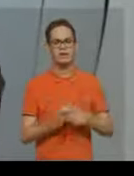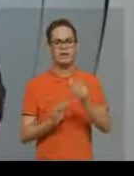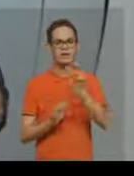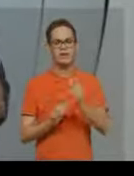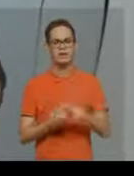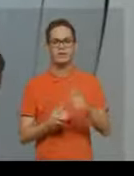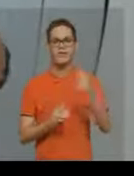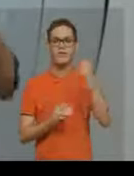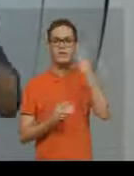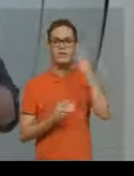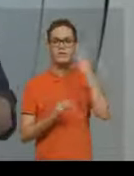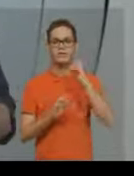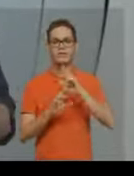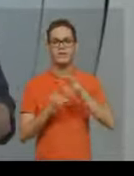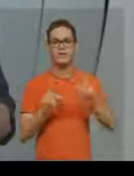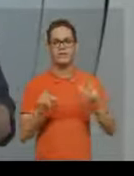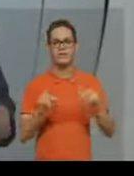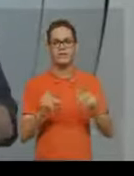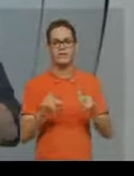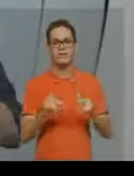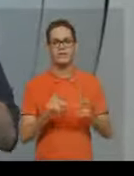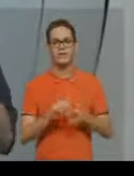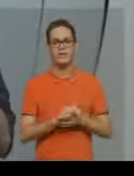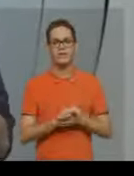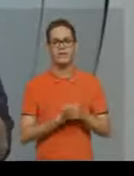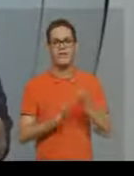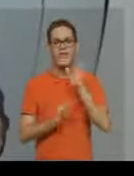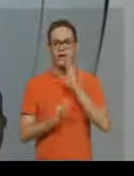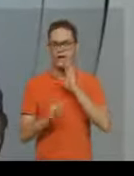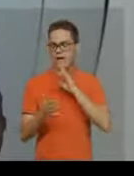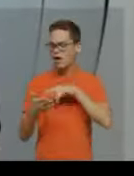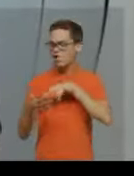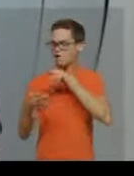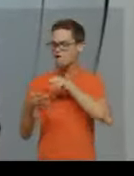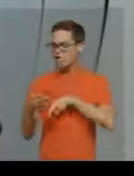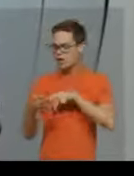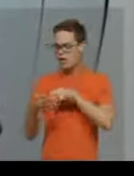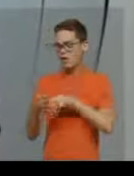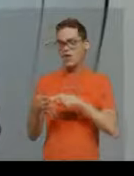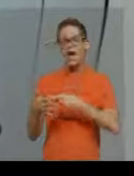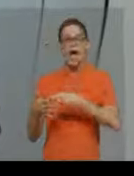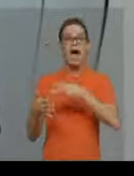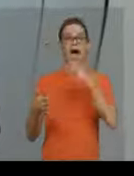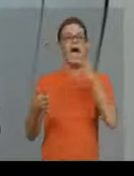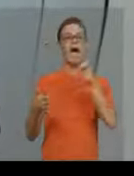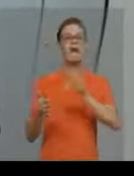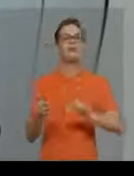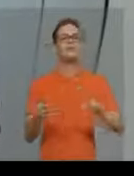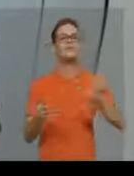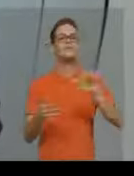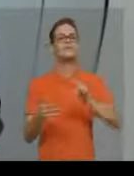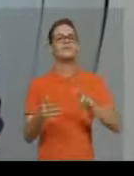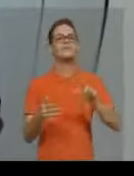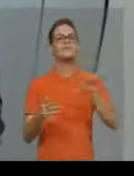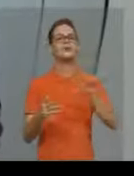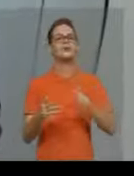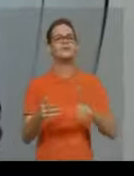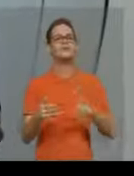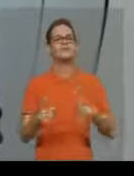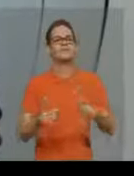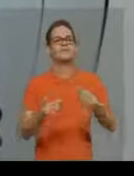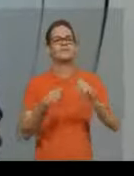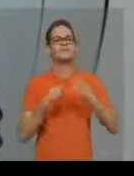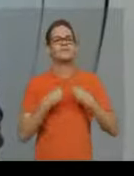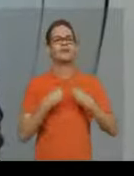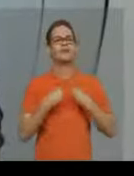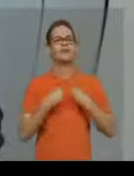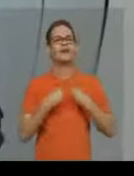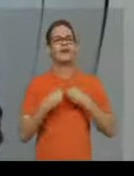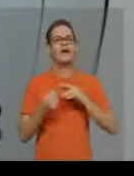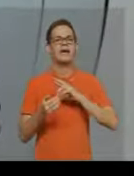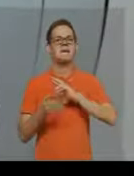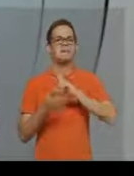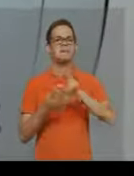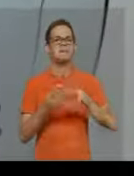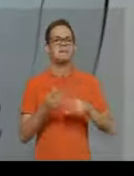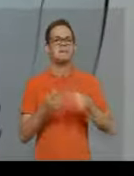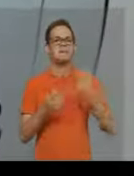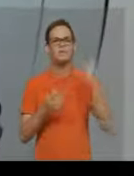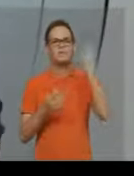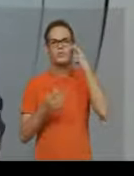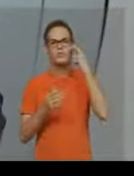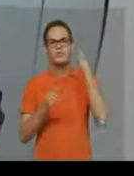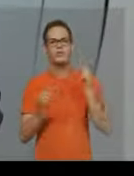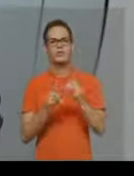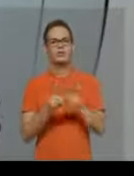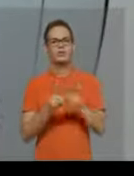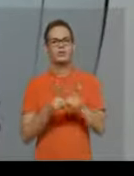coisa bonita, que receita legal. Então, essa coisa na literatura, eu acho que a literatura traz mais a interculturalidade, a mais esse